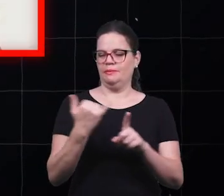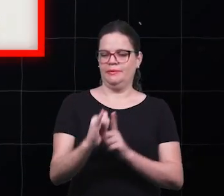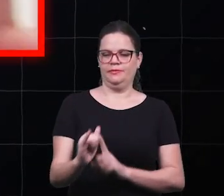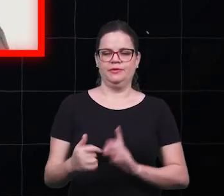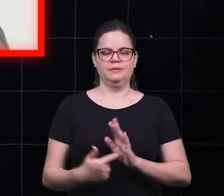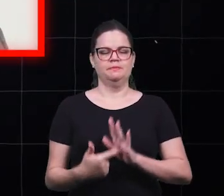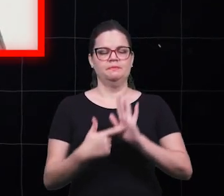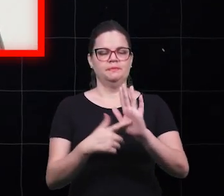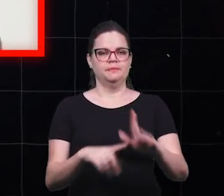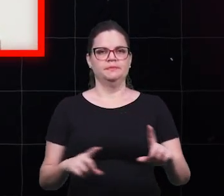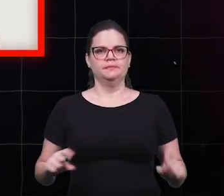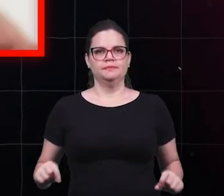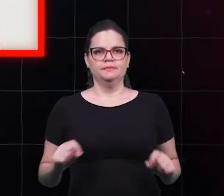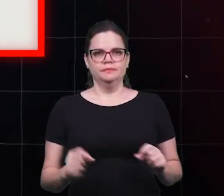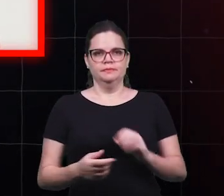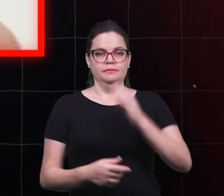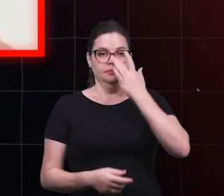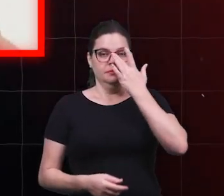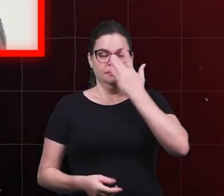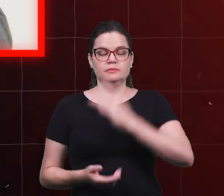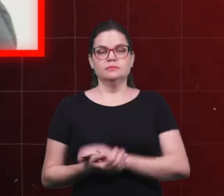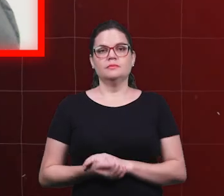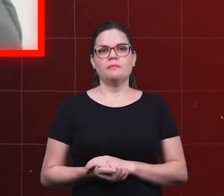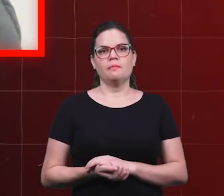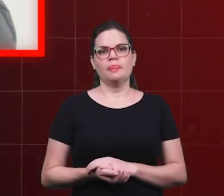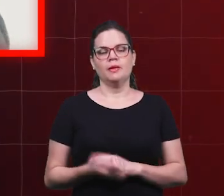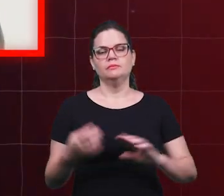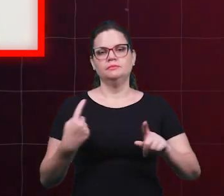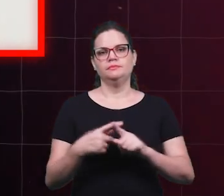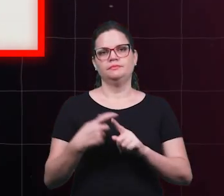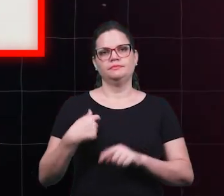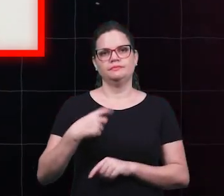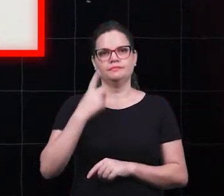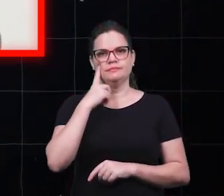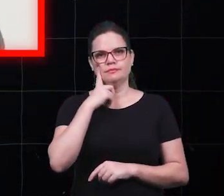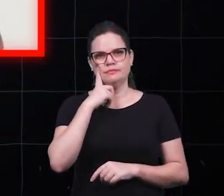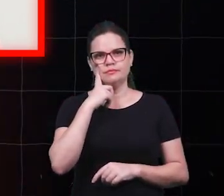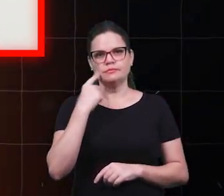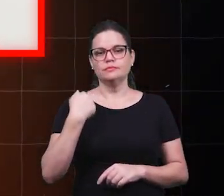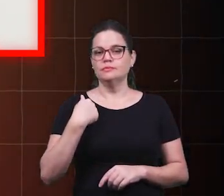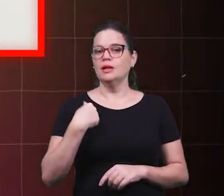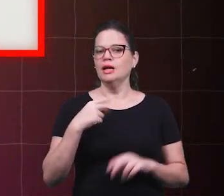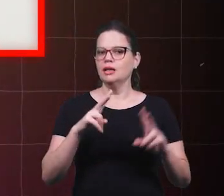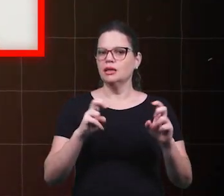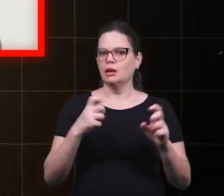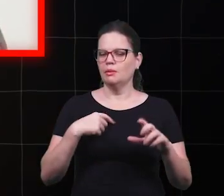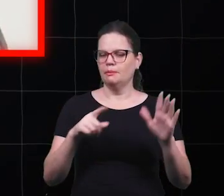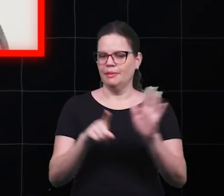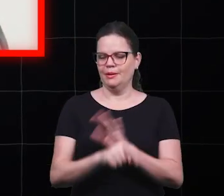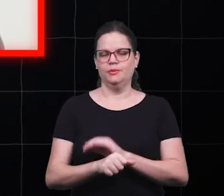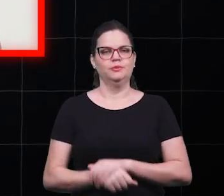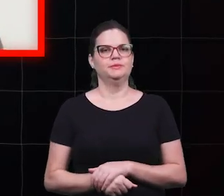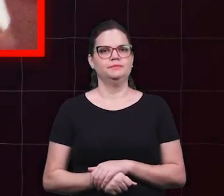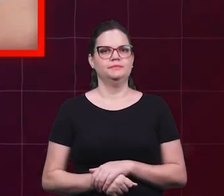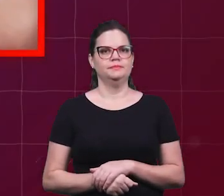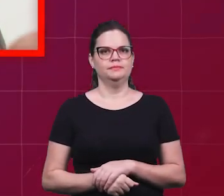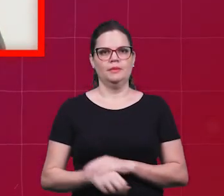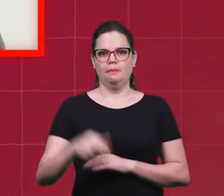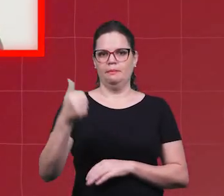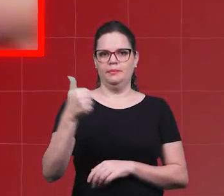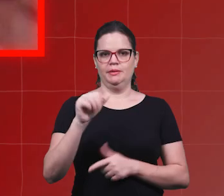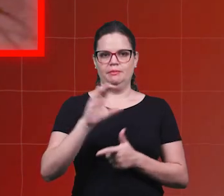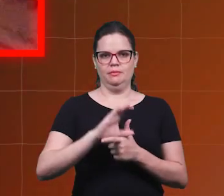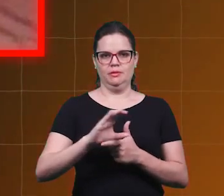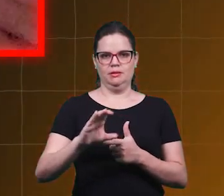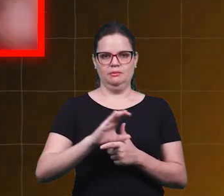vai questionar dentro da sua razão, mas com uma pergunta profética. Lá em 1ª carta de